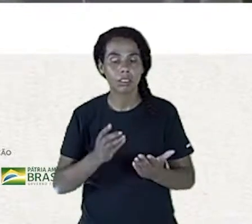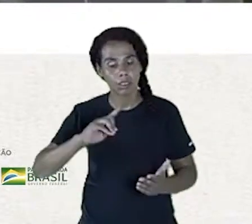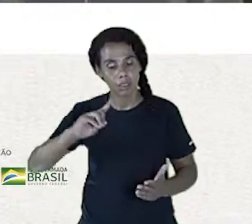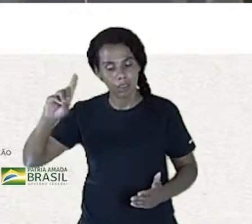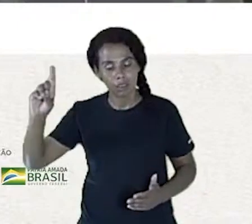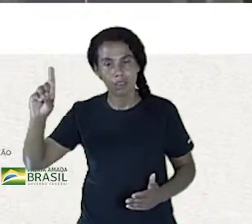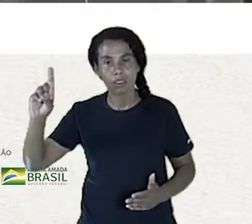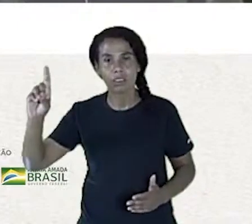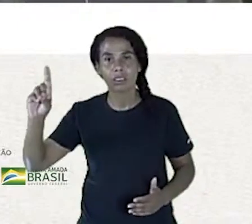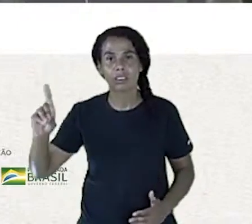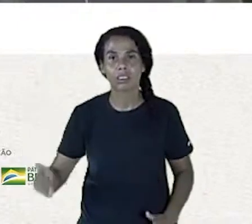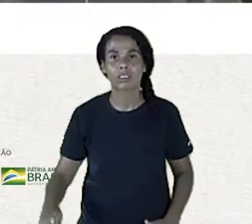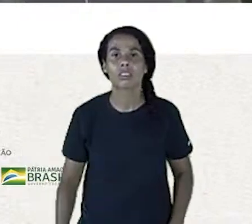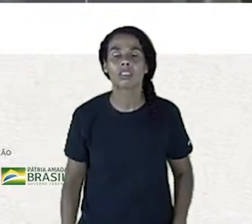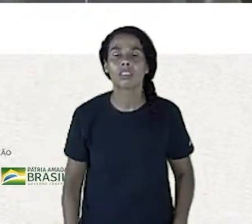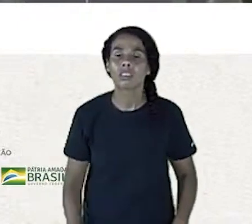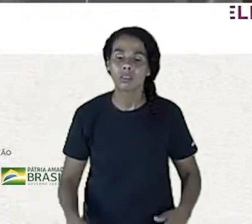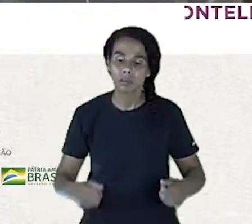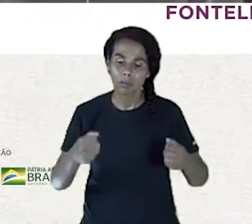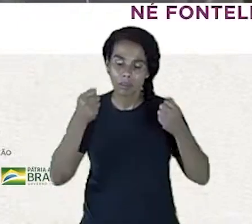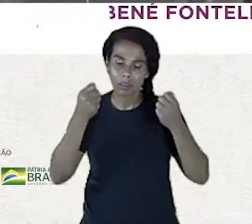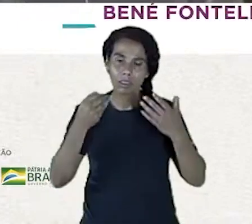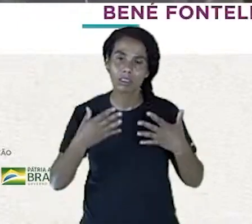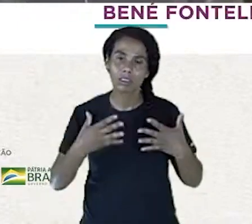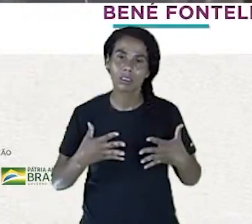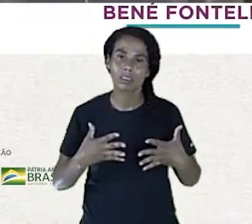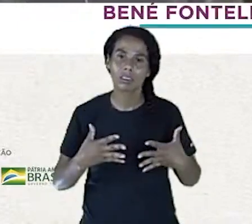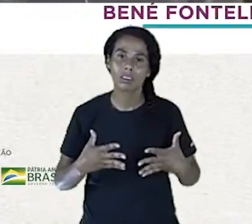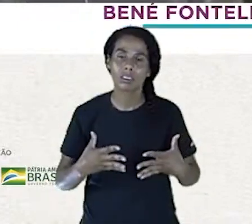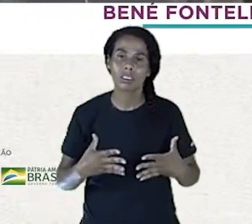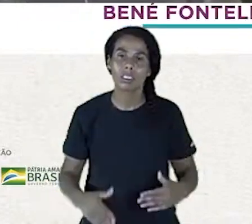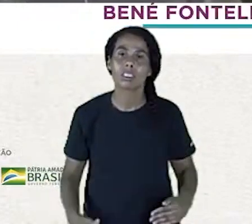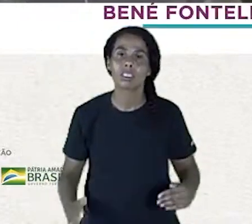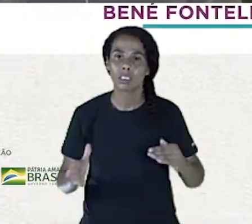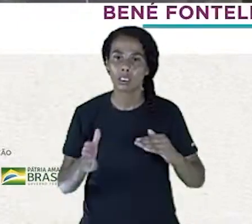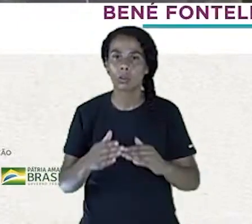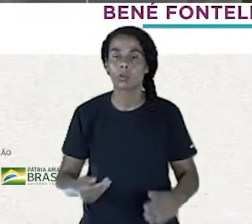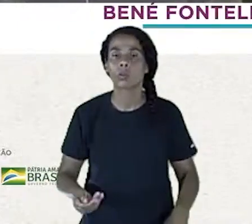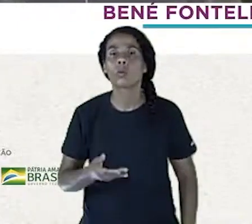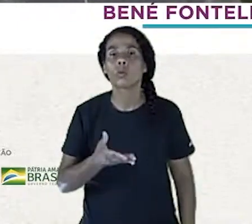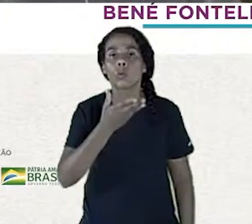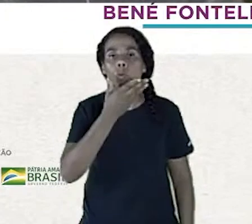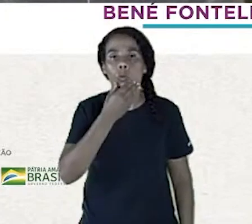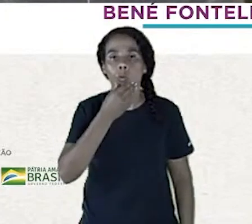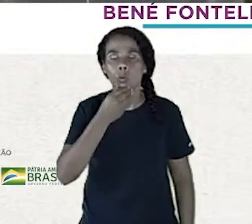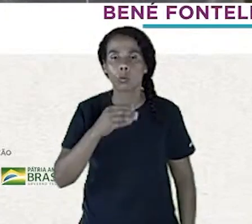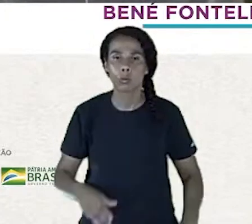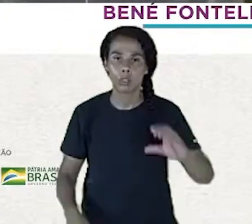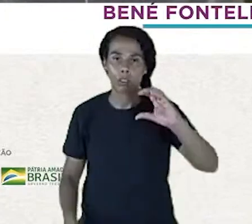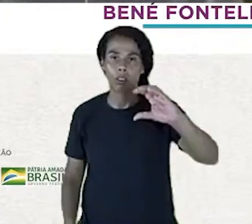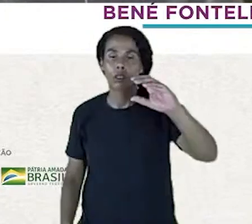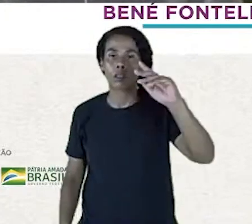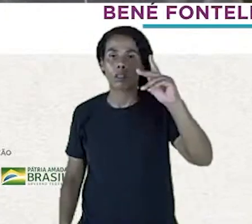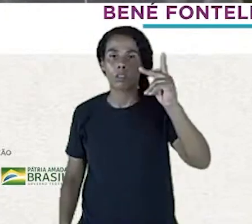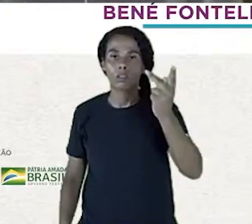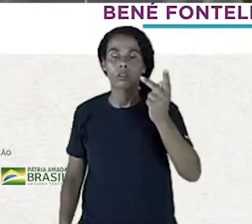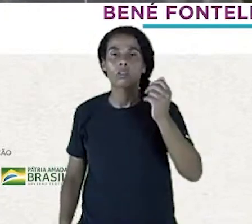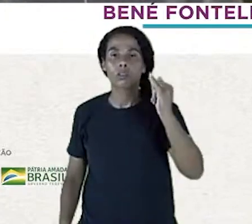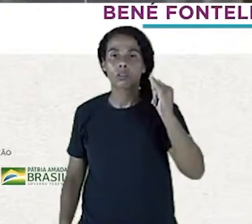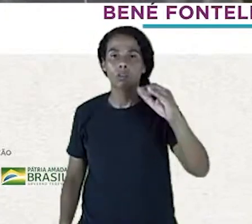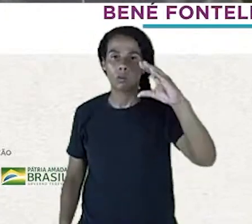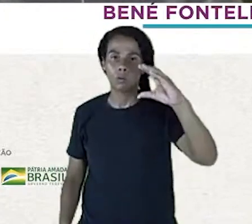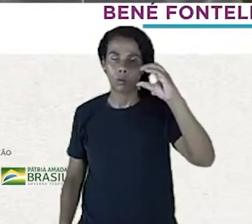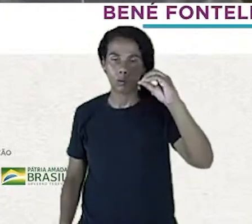chegando até mesmo o nosso querido Chico Xavier, que eu presto muita atenção a ele, e aí ele